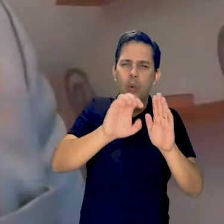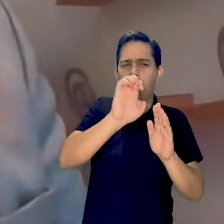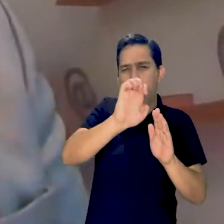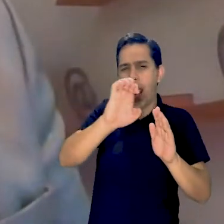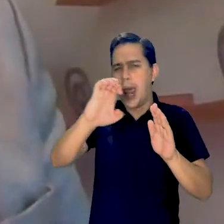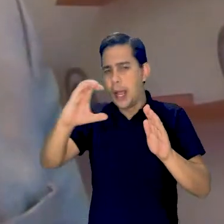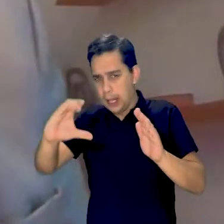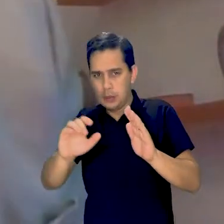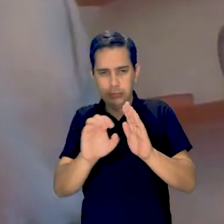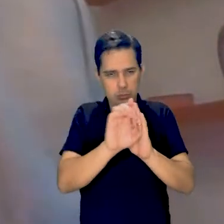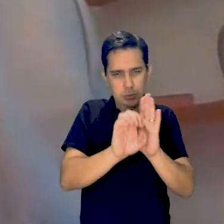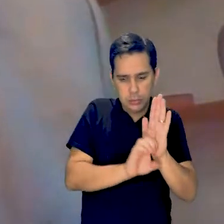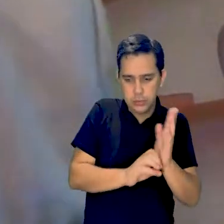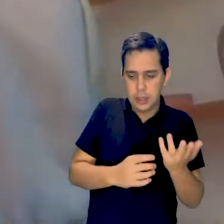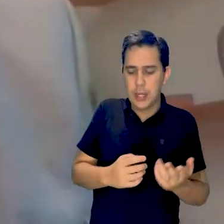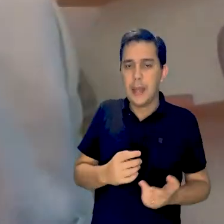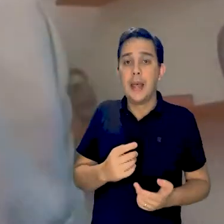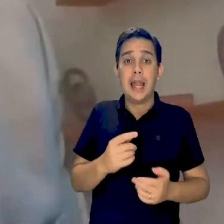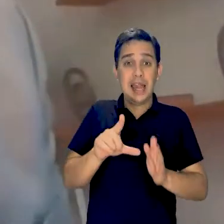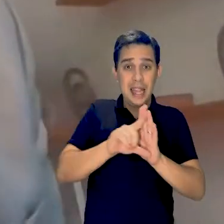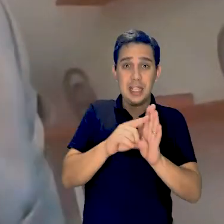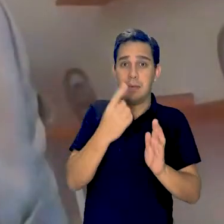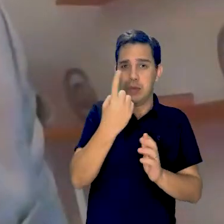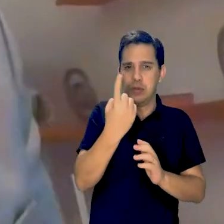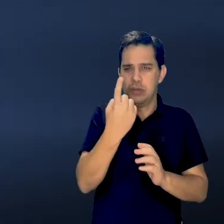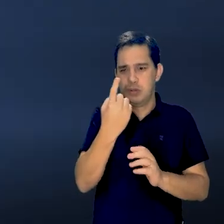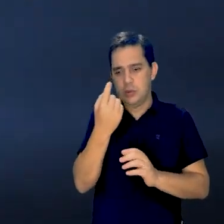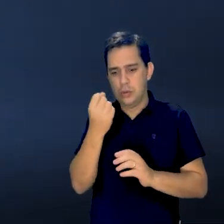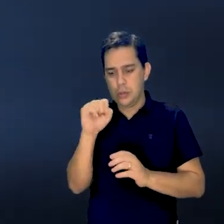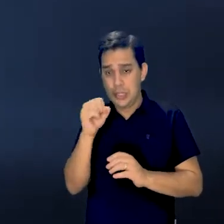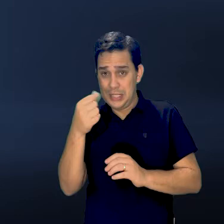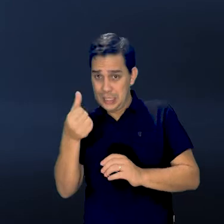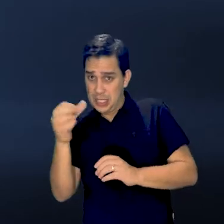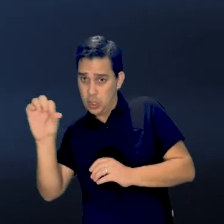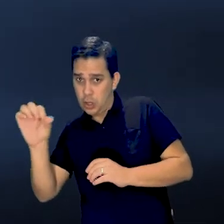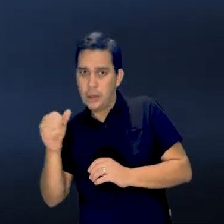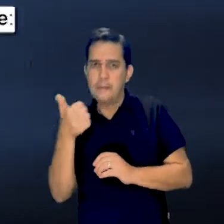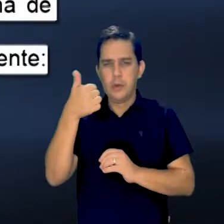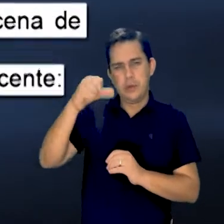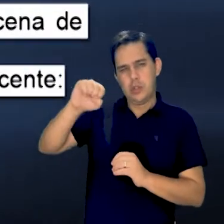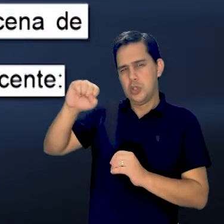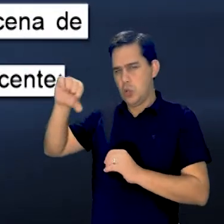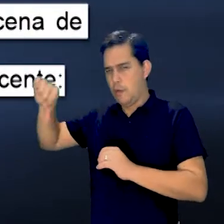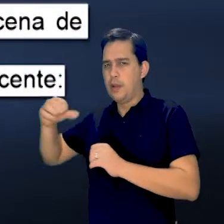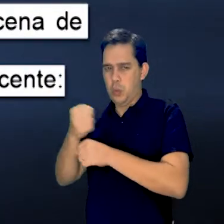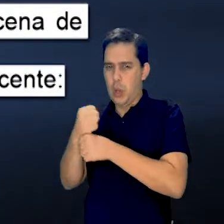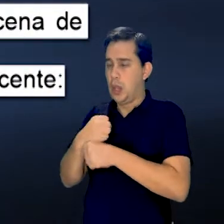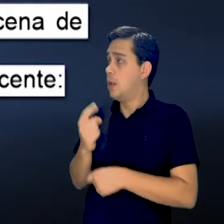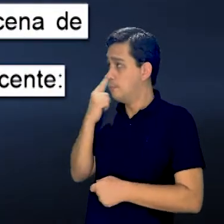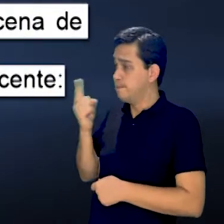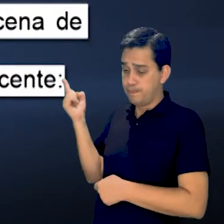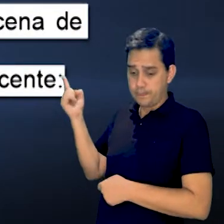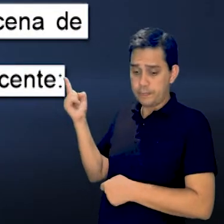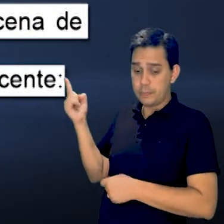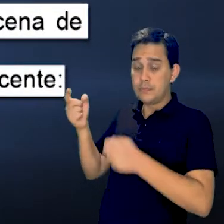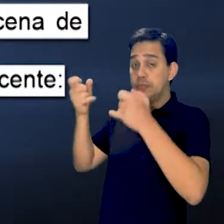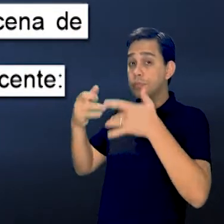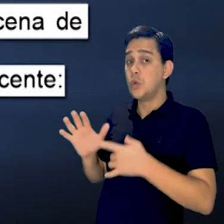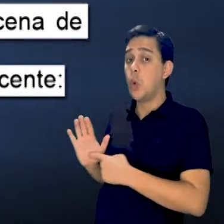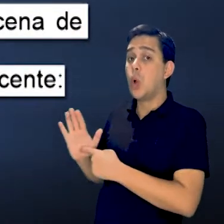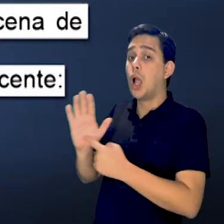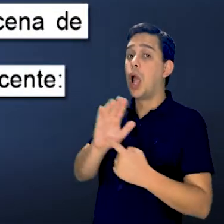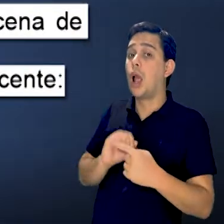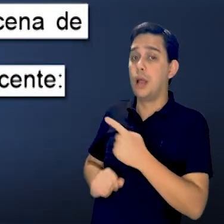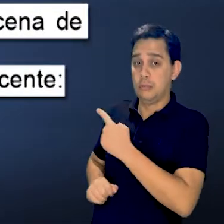Lei 8.069 de 1990, que prevê, no seu tipo penal, que